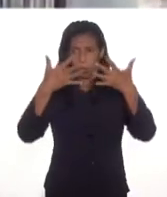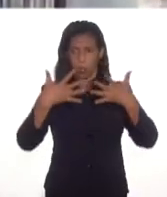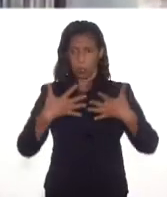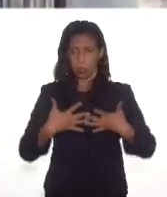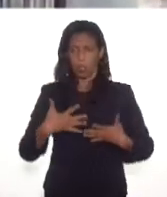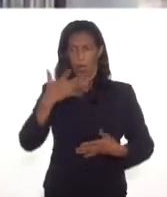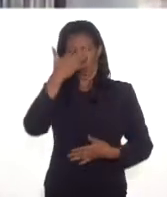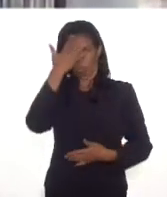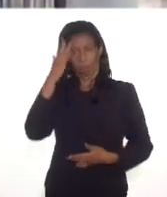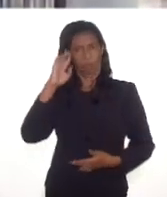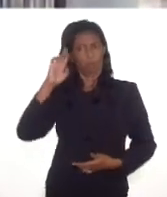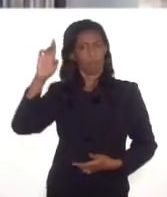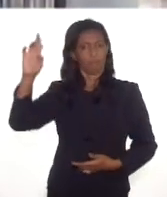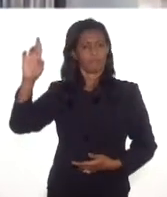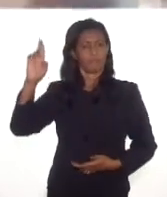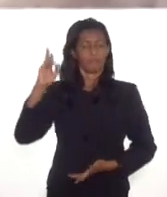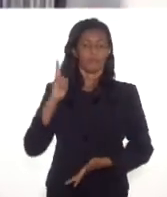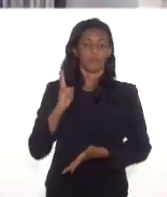autoridades,